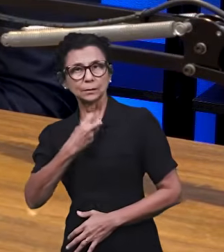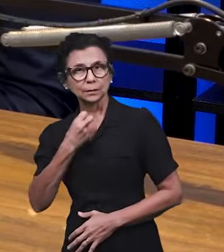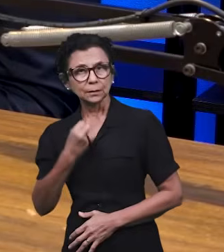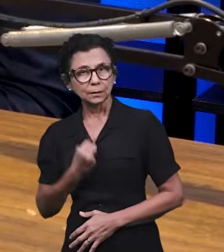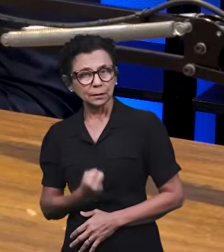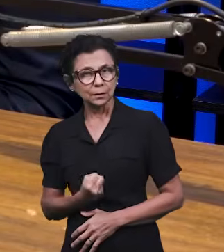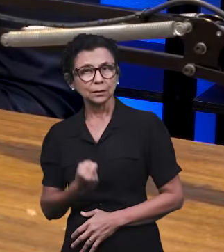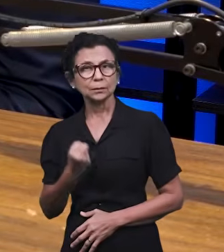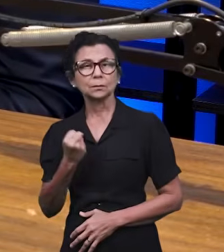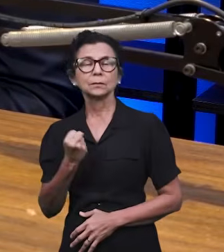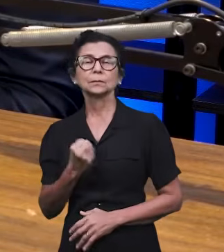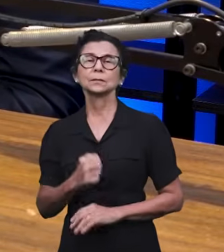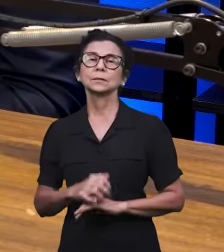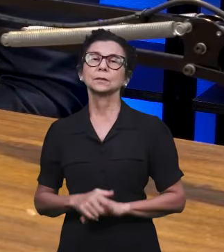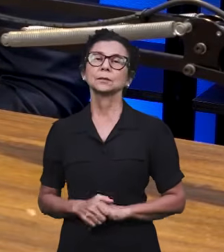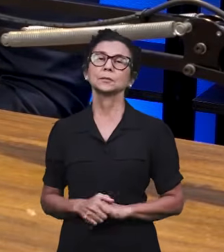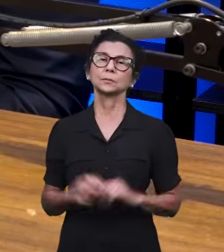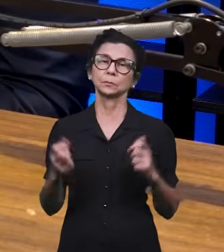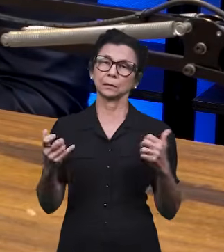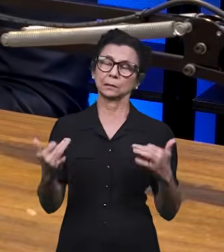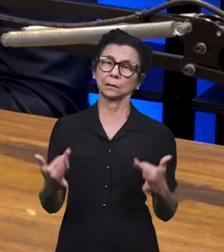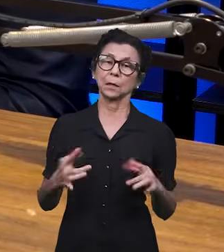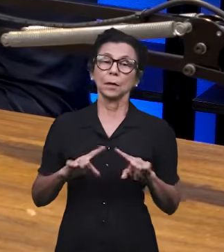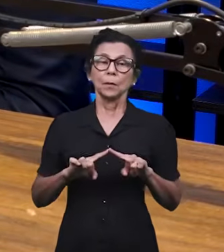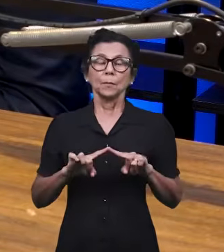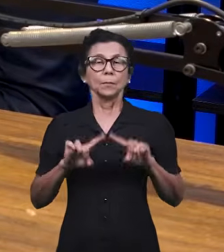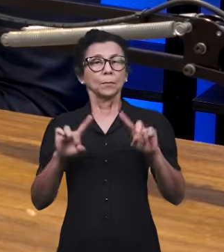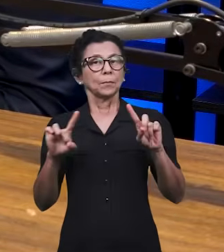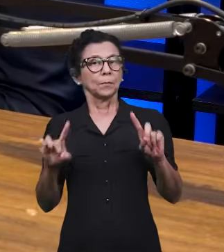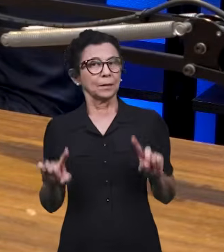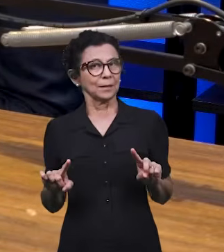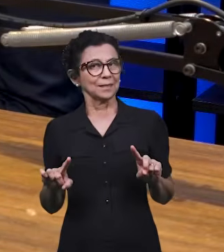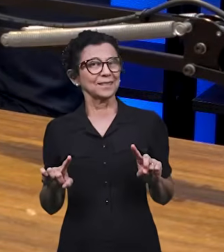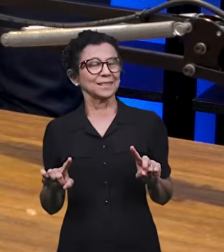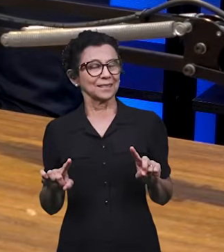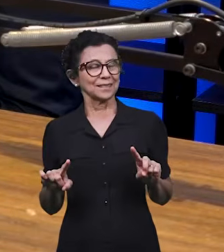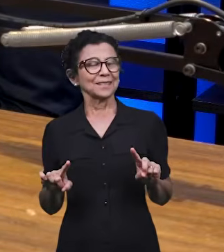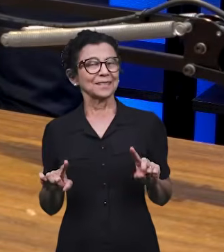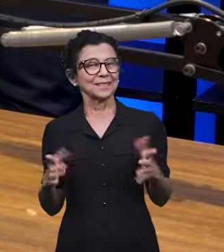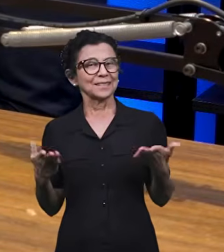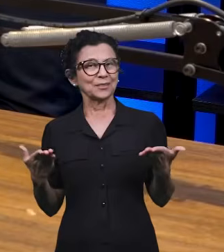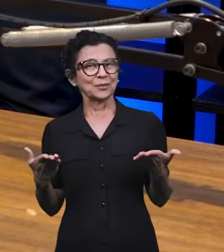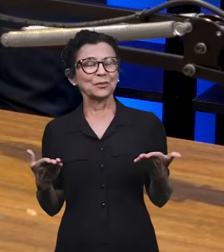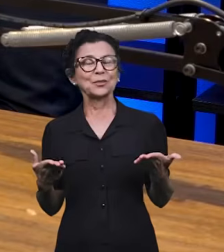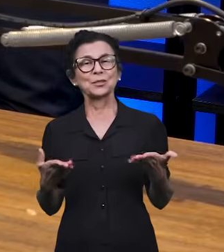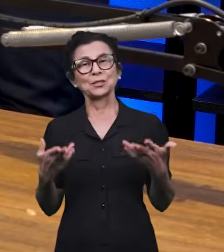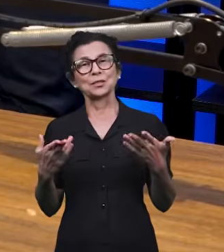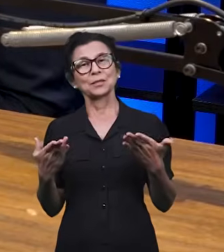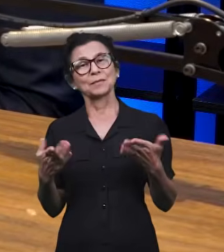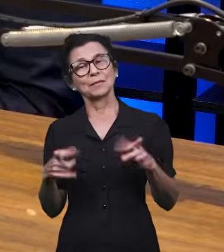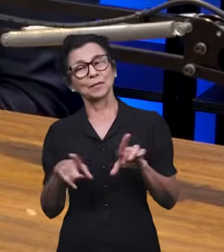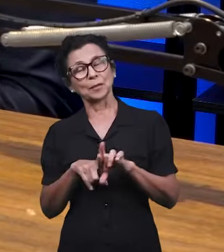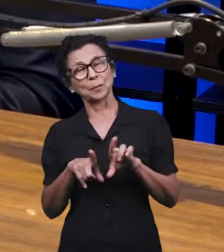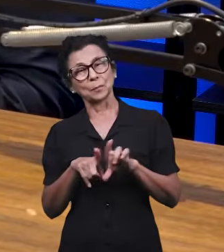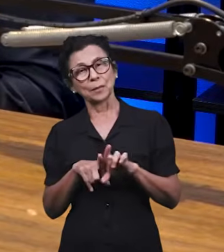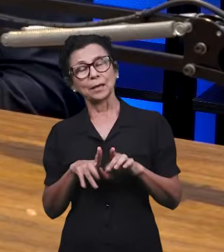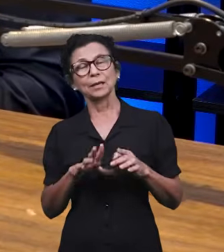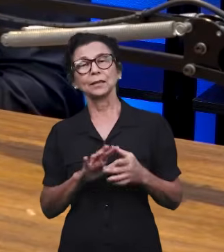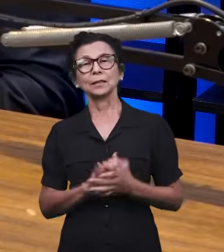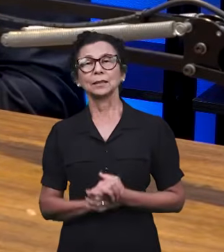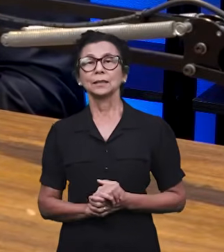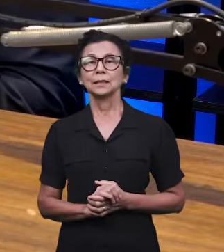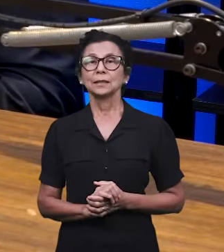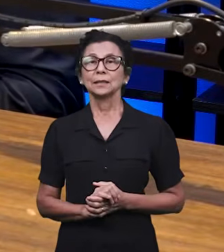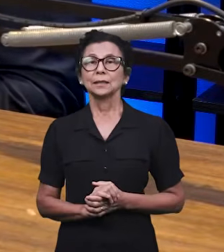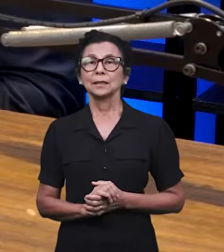projeto nesse aspecto, mas agora também nós podemos falar dentro desse aspecto